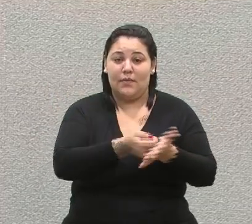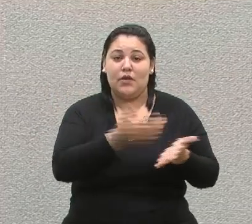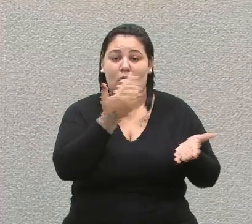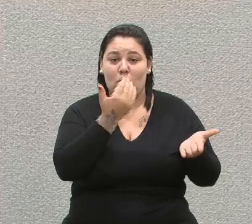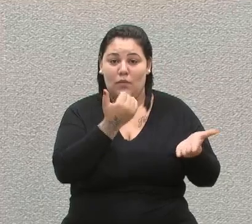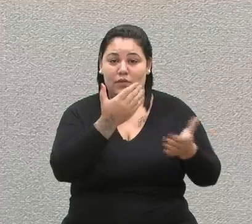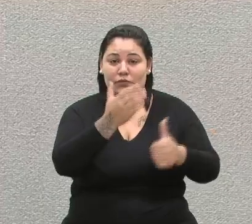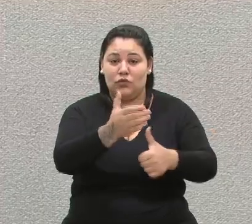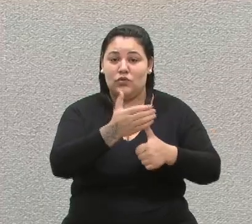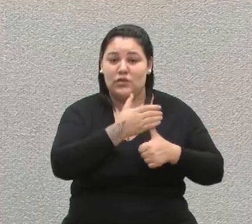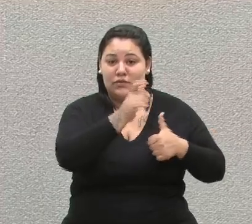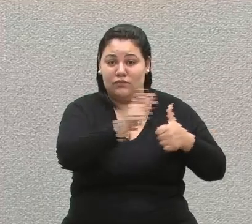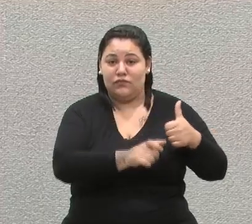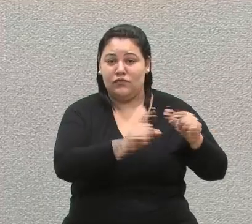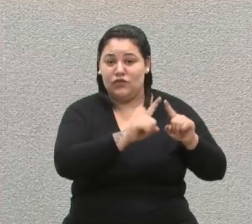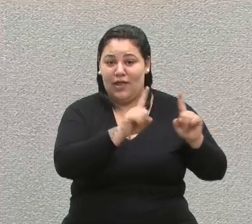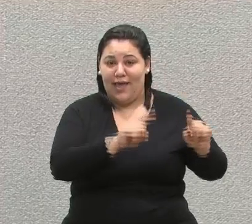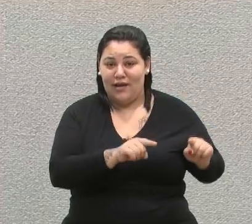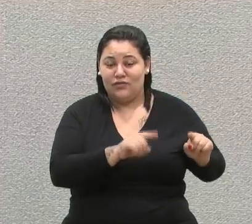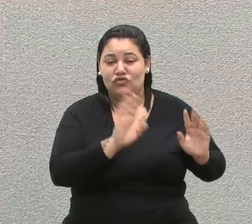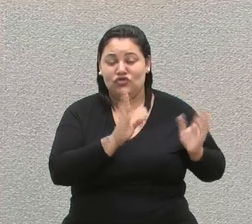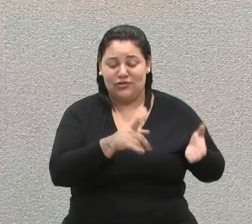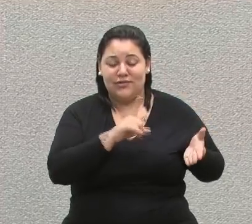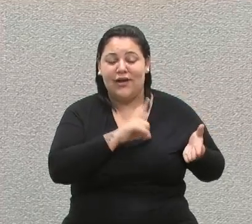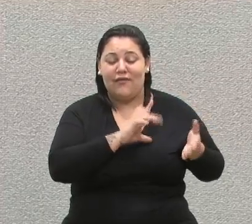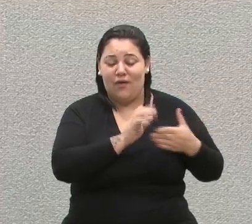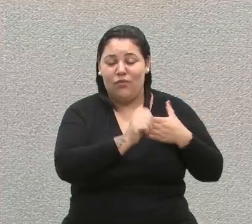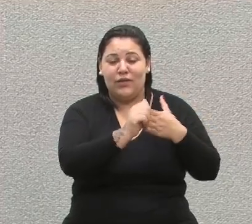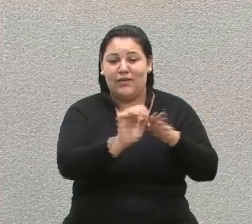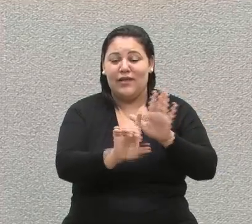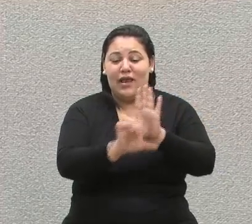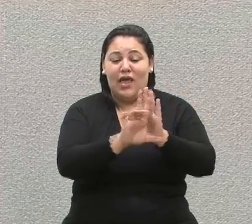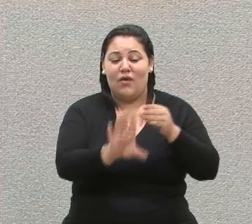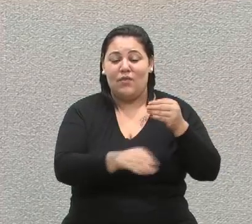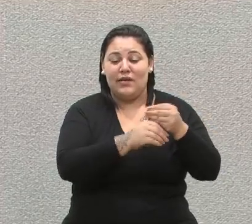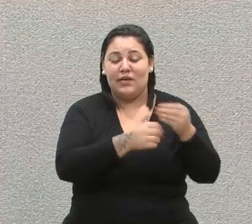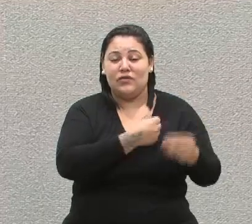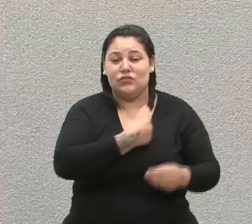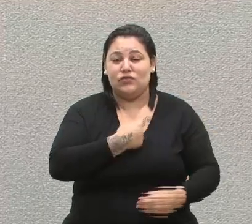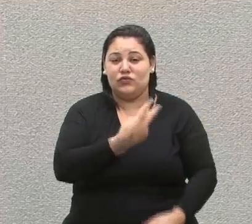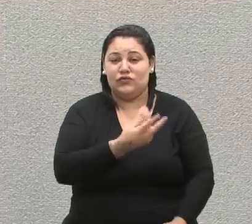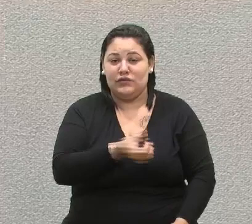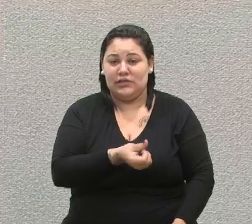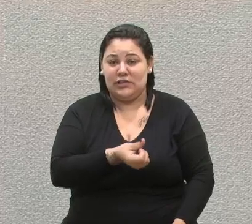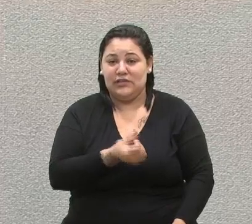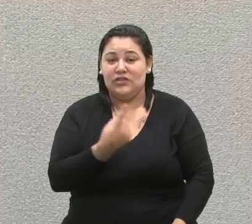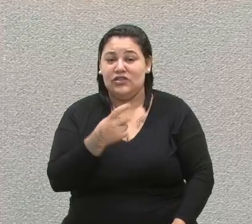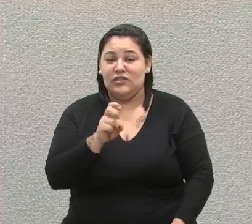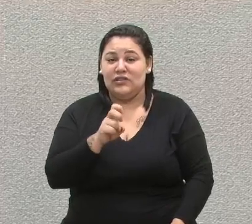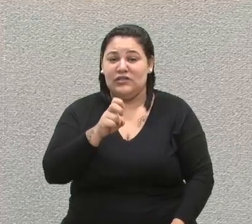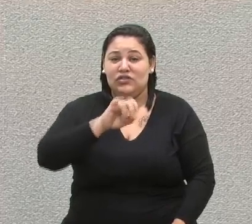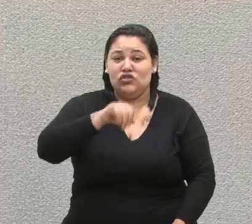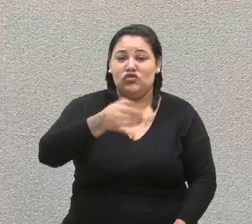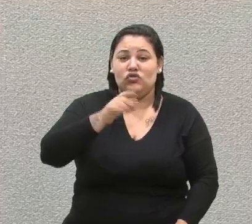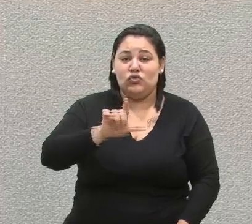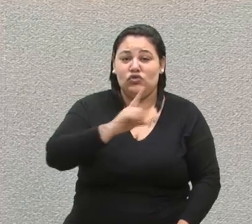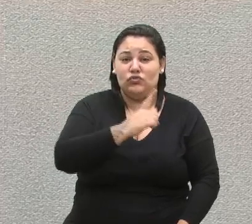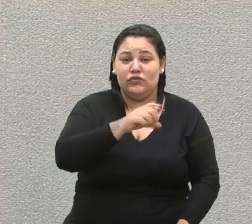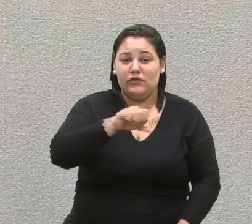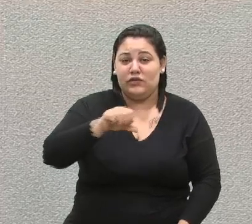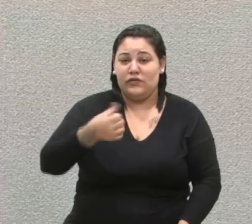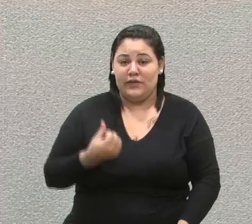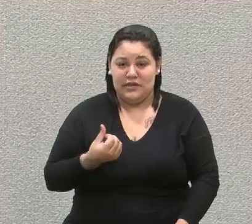conselheiros tutelares já estava previsto na Lei Complementar número 26, de 15 de julho de